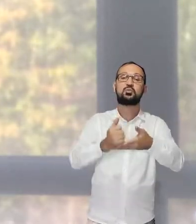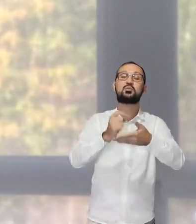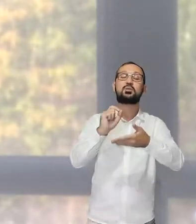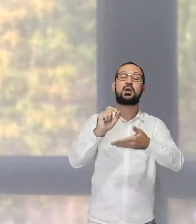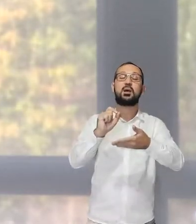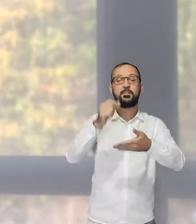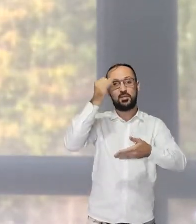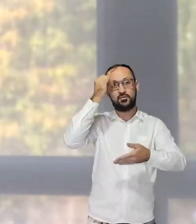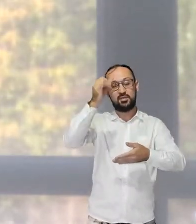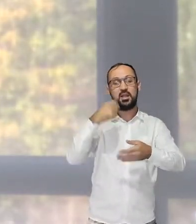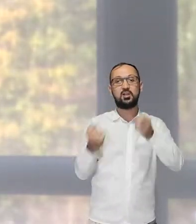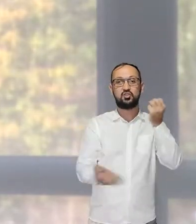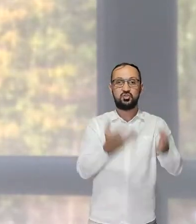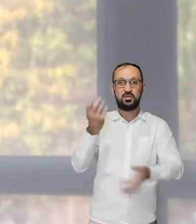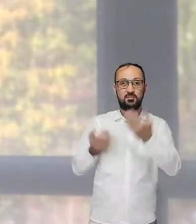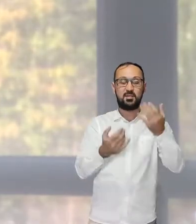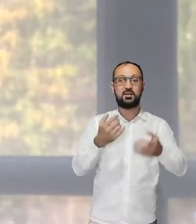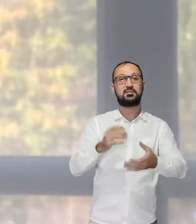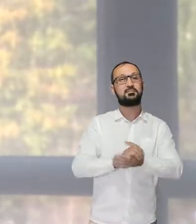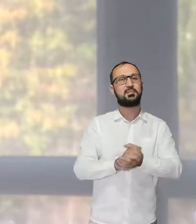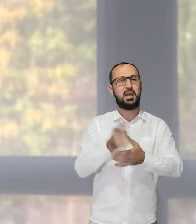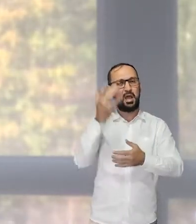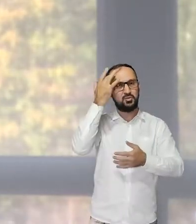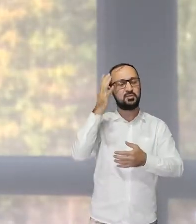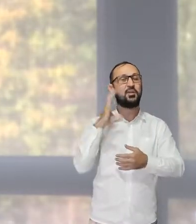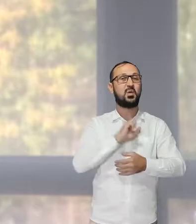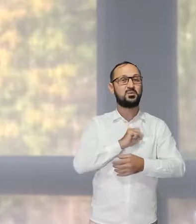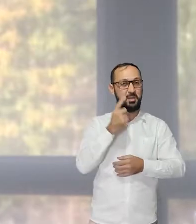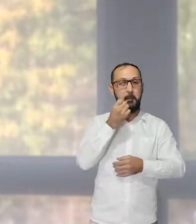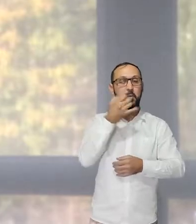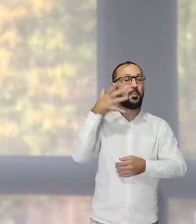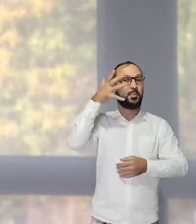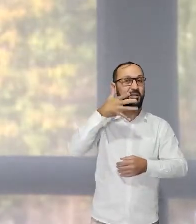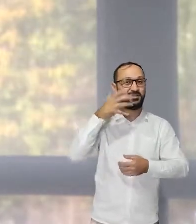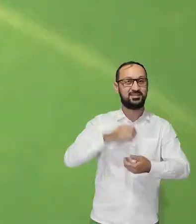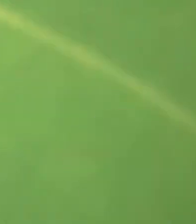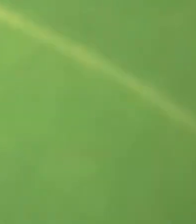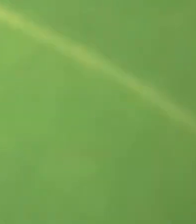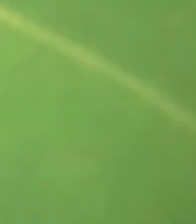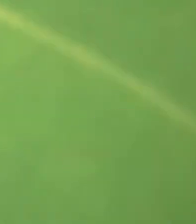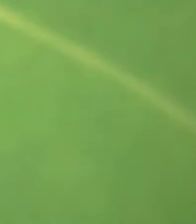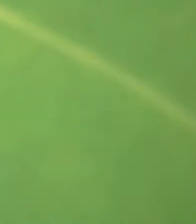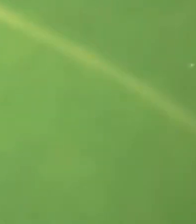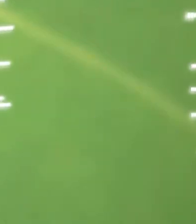para ajudar a combater as mudanças climáticas. Tenho certeza que você vai gostar muito. Boa palestra!